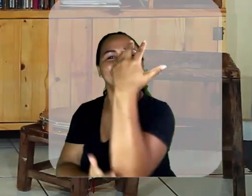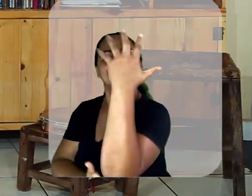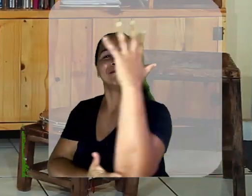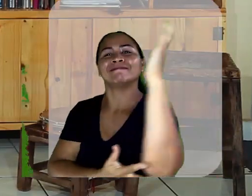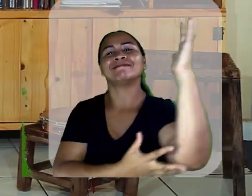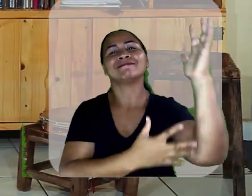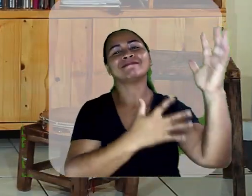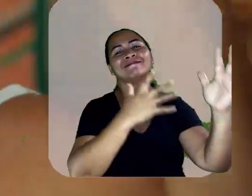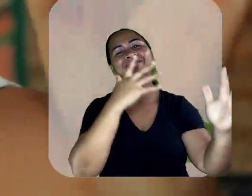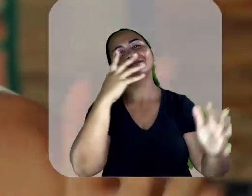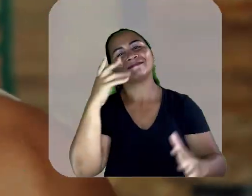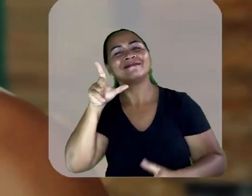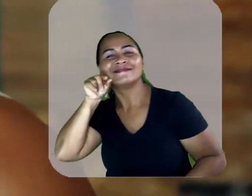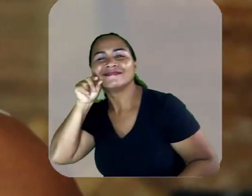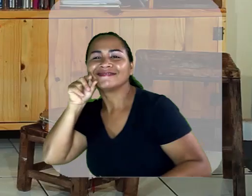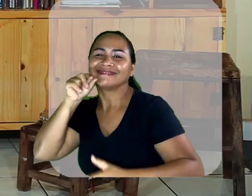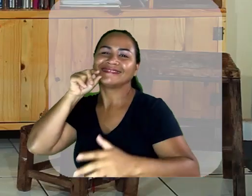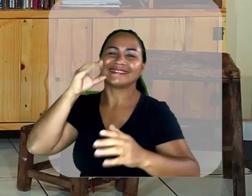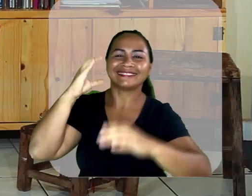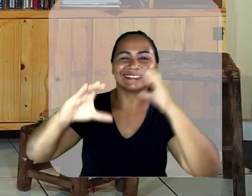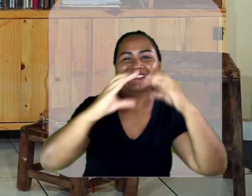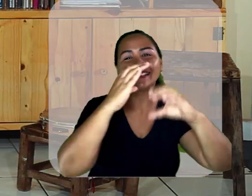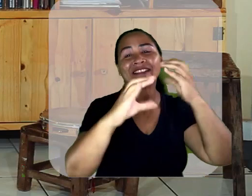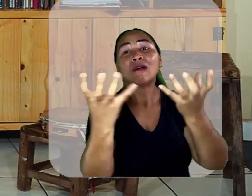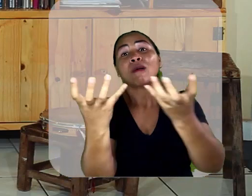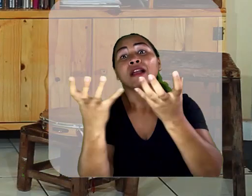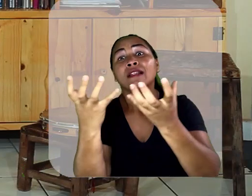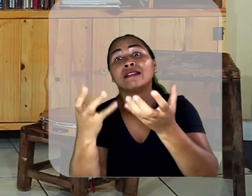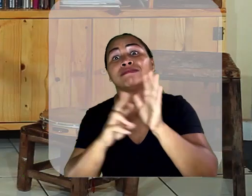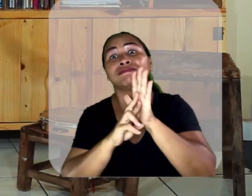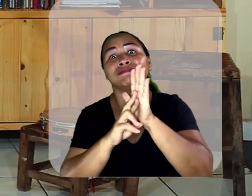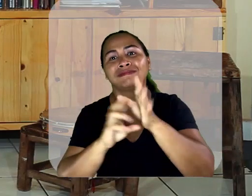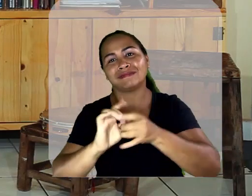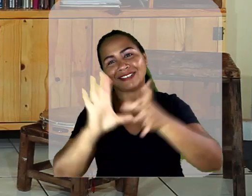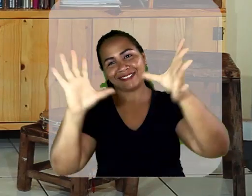pindobas assoviam uma canção de liberdade.